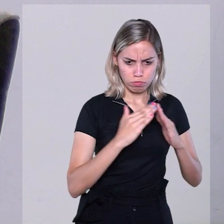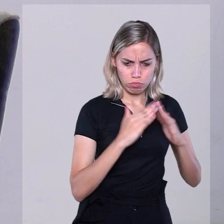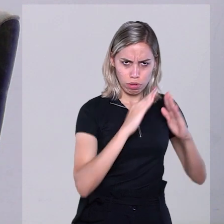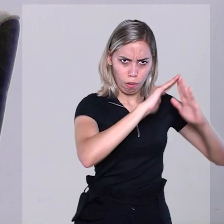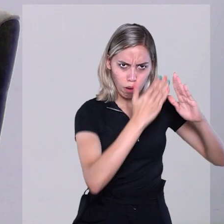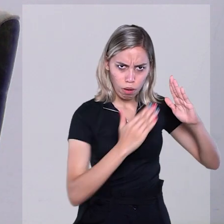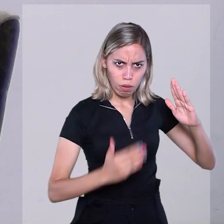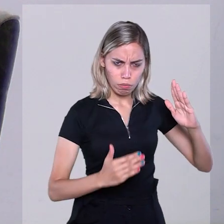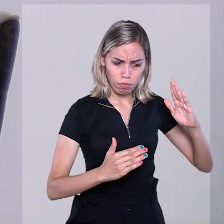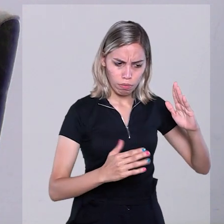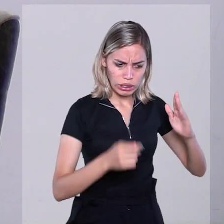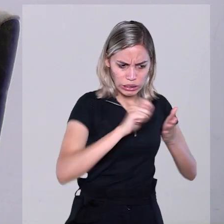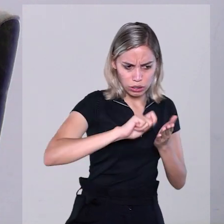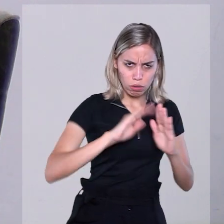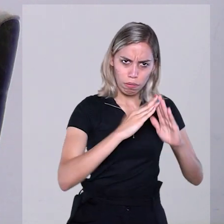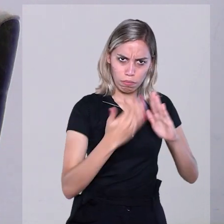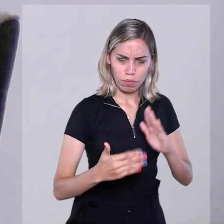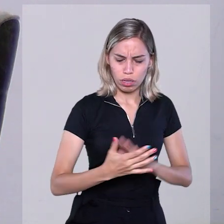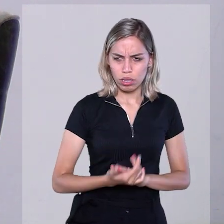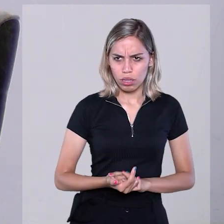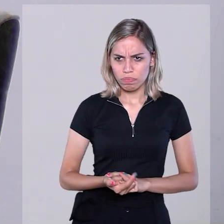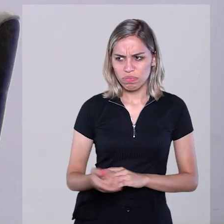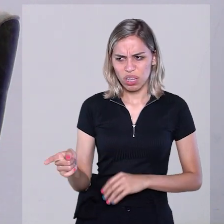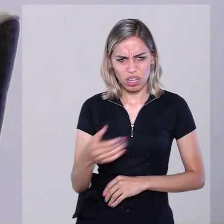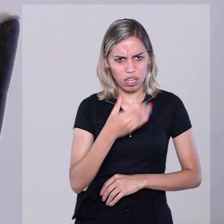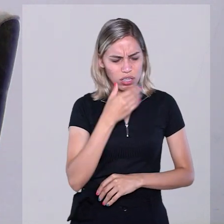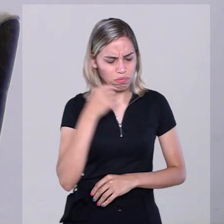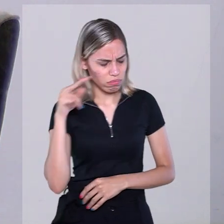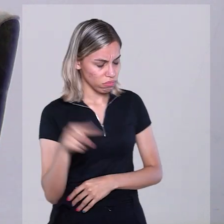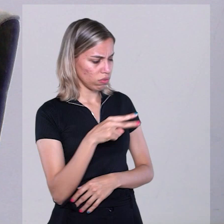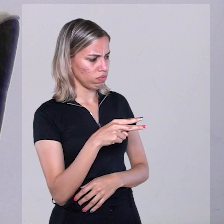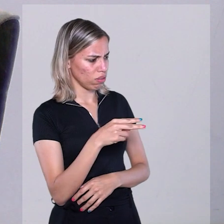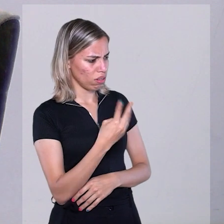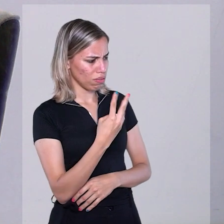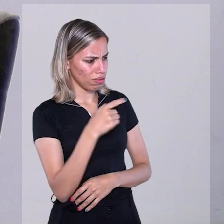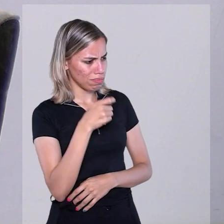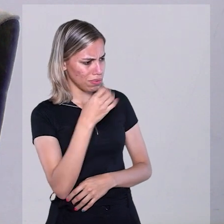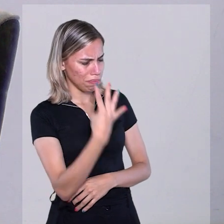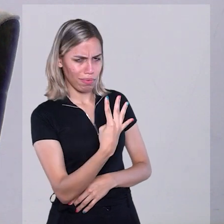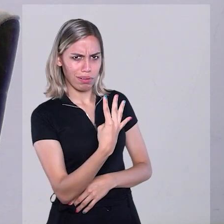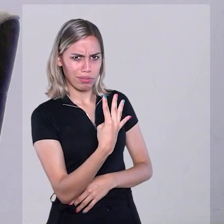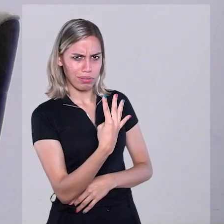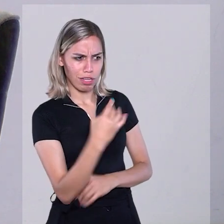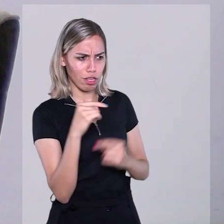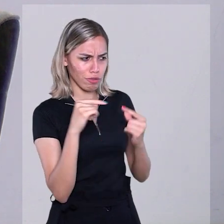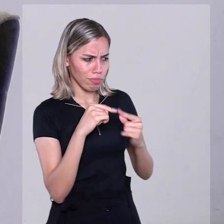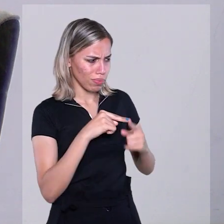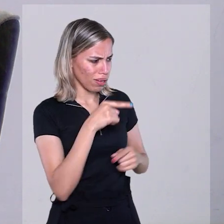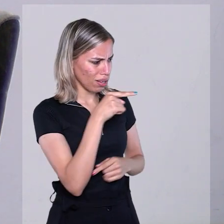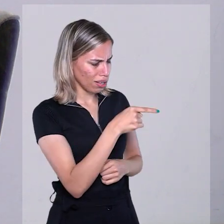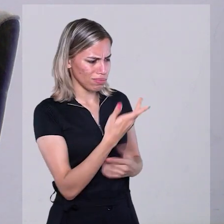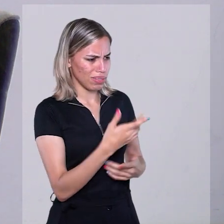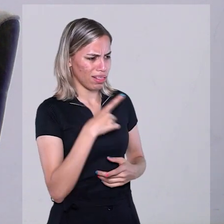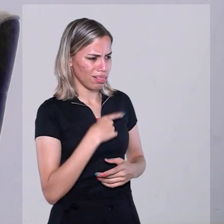Agora eu entendo por que o Leandro descartou esse título, porque é uma história muito redondinha, né, com começo, meio e fim, e